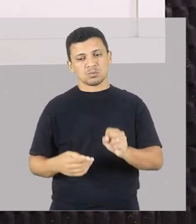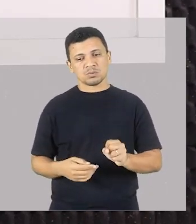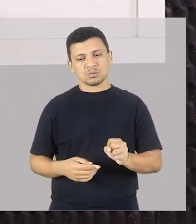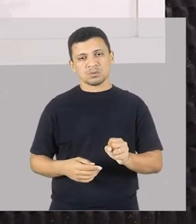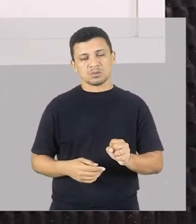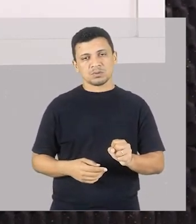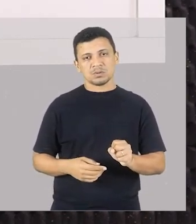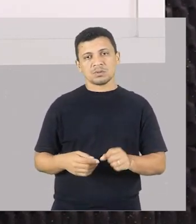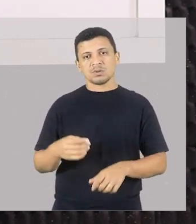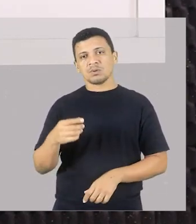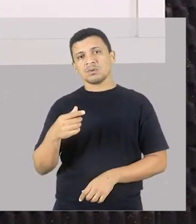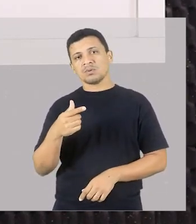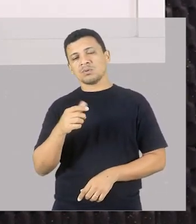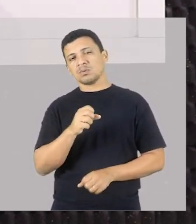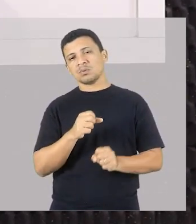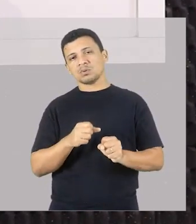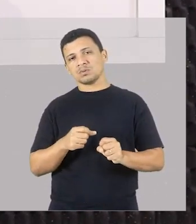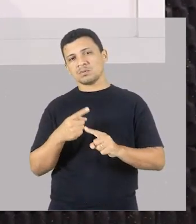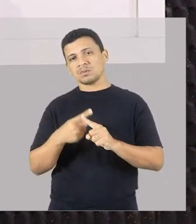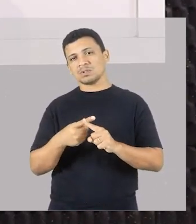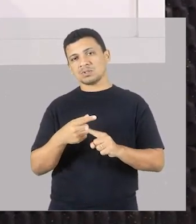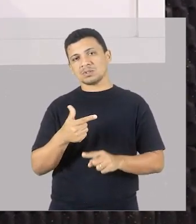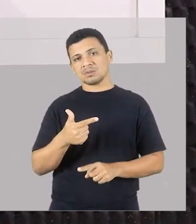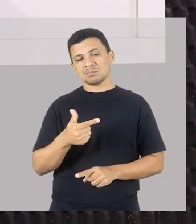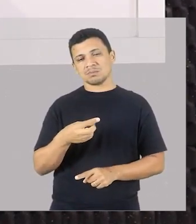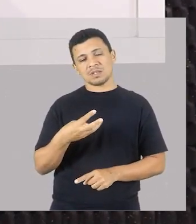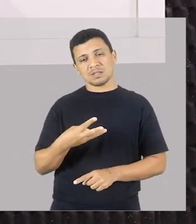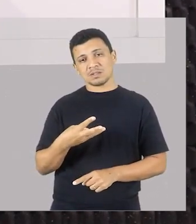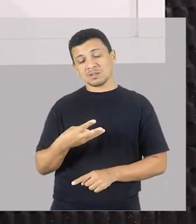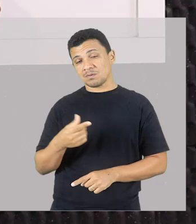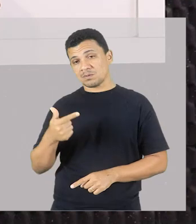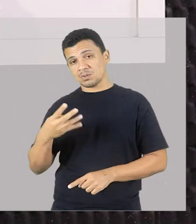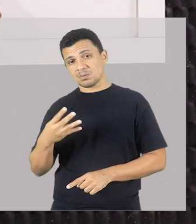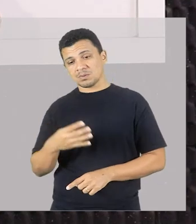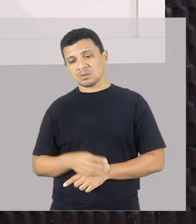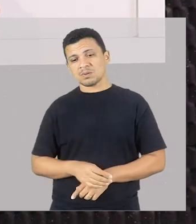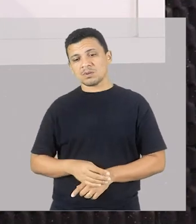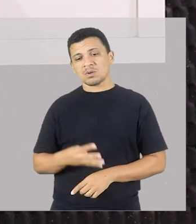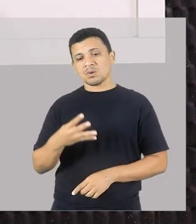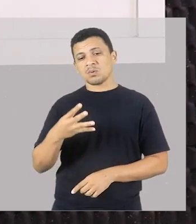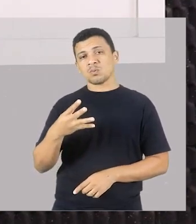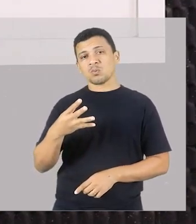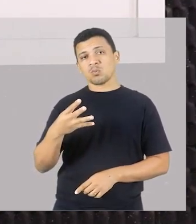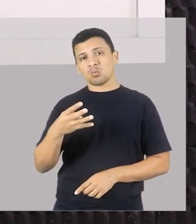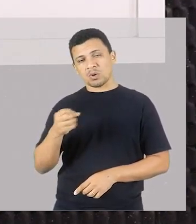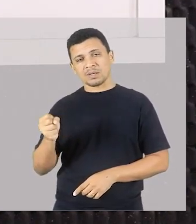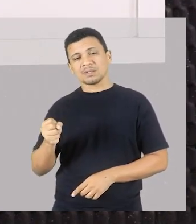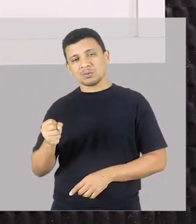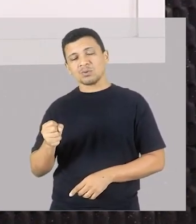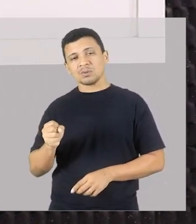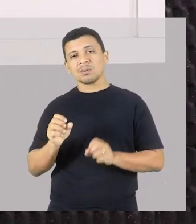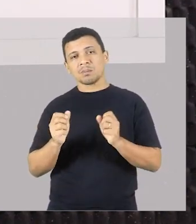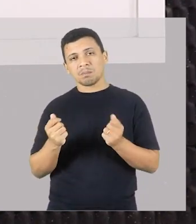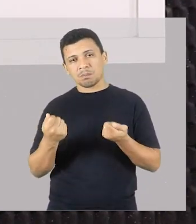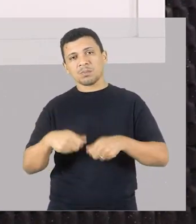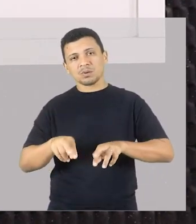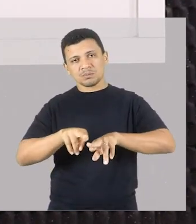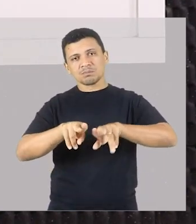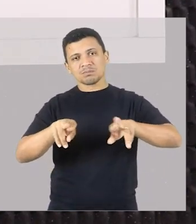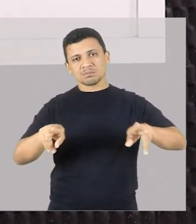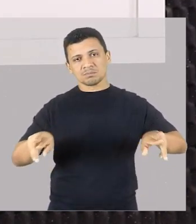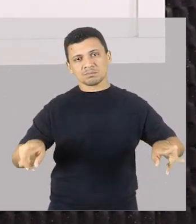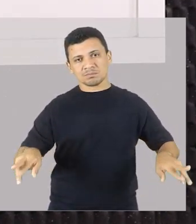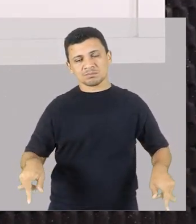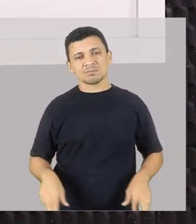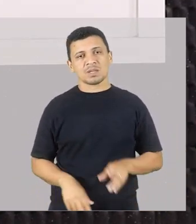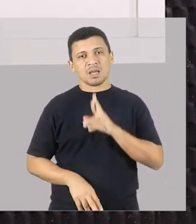3, 24. 24 vezes 2, 48. 48 vezes 1, 48 maneiras diferentes.